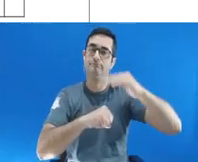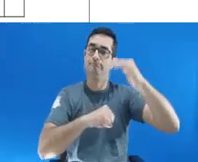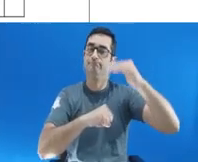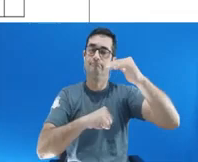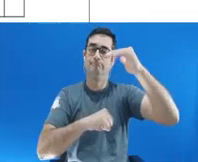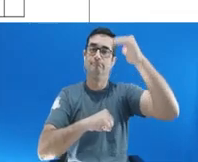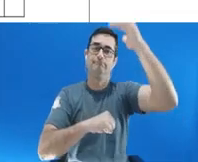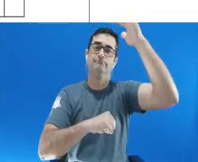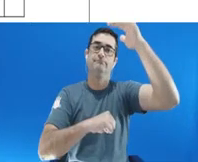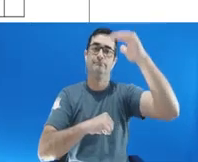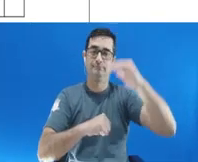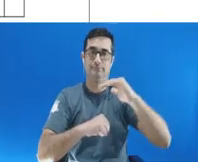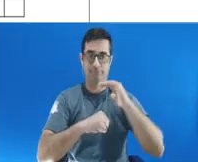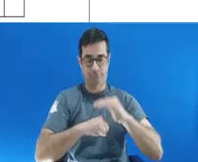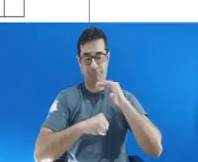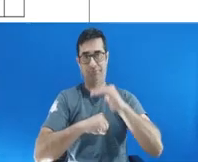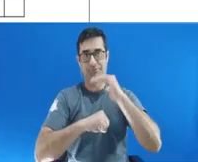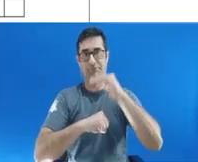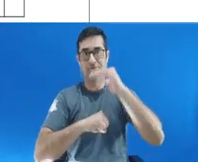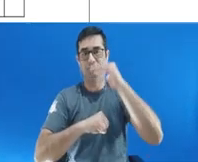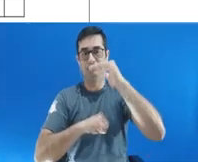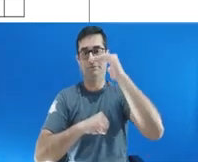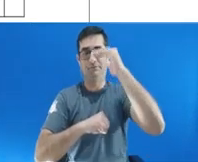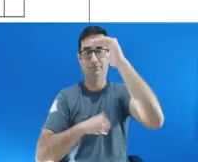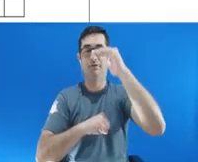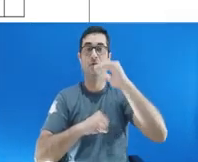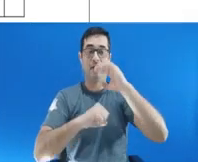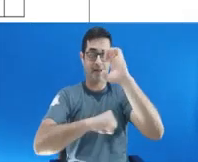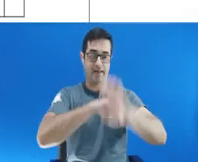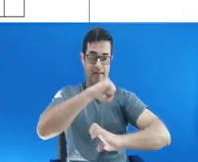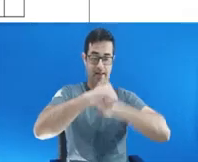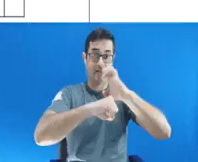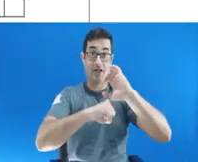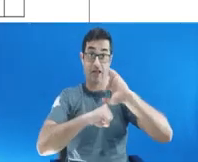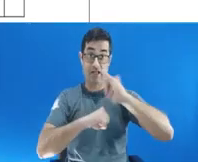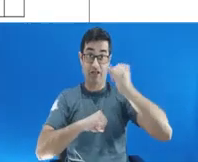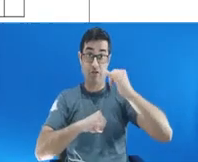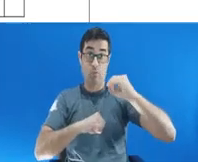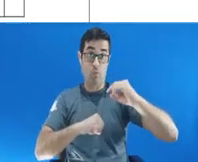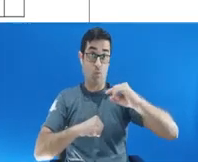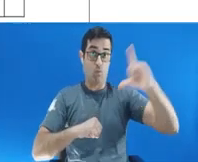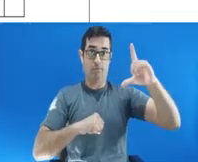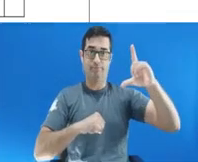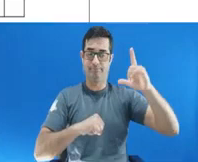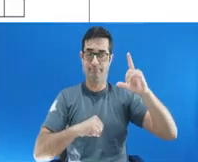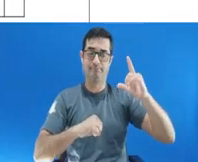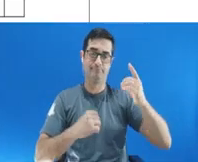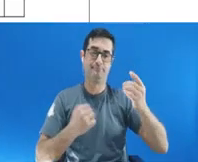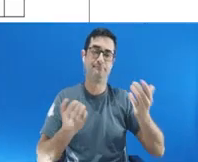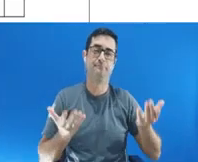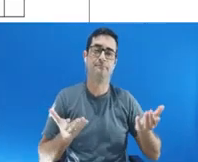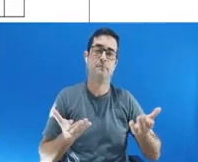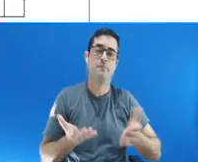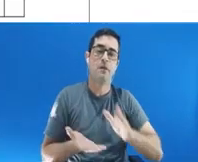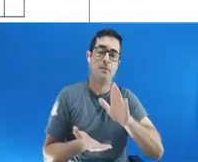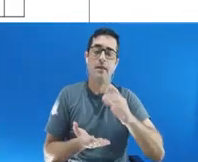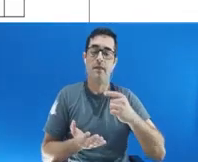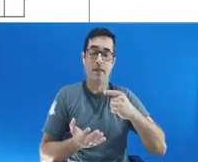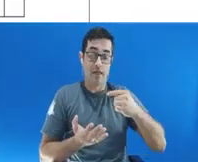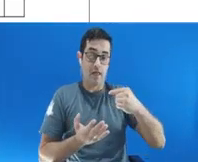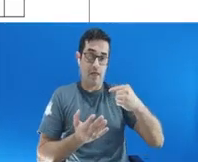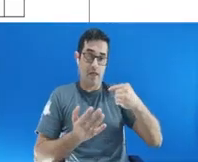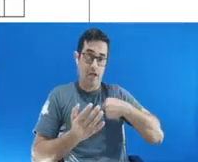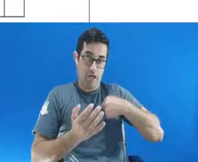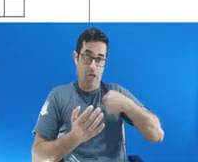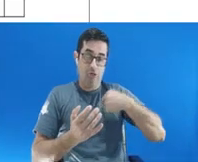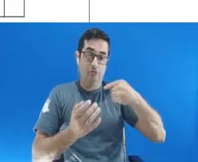níveis. Olha aqui, elétron mais energético sempre vai aumentando. Então, eu estou aumentando tanto a carga